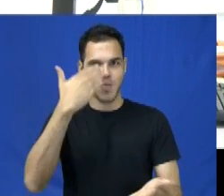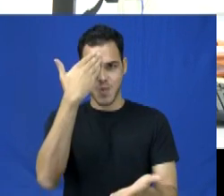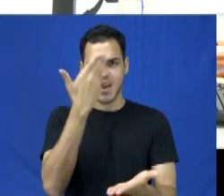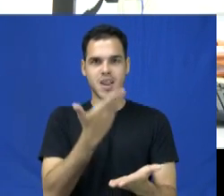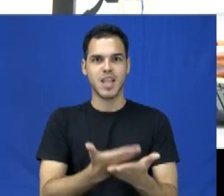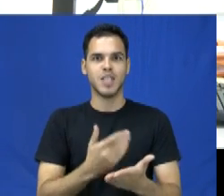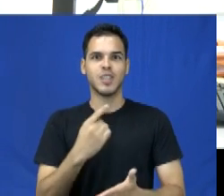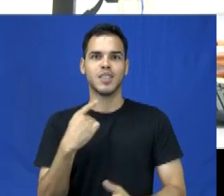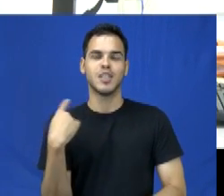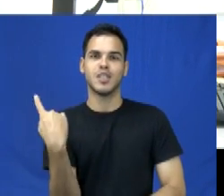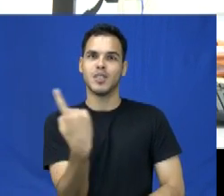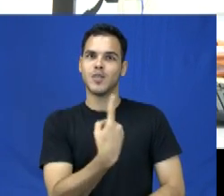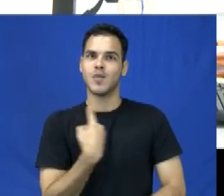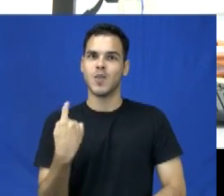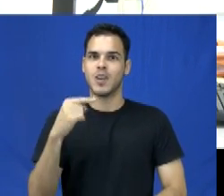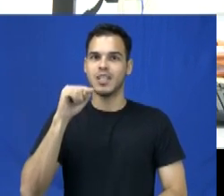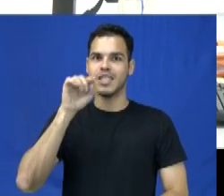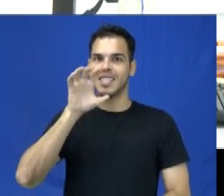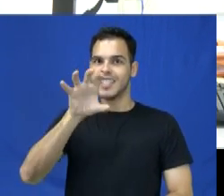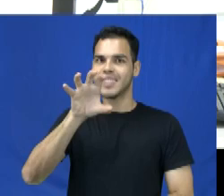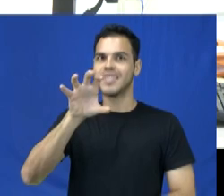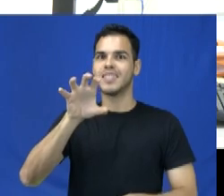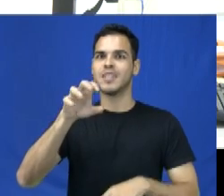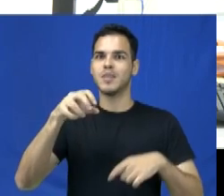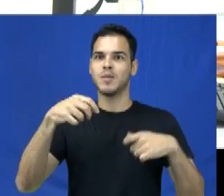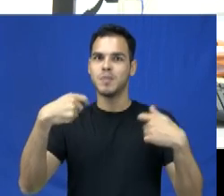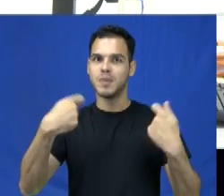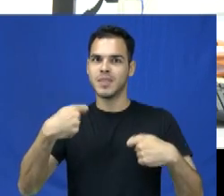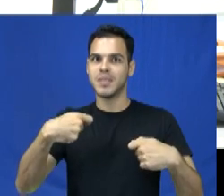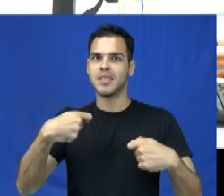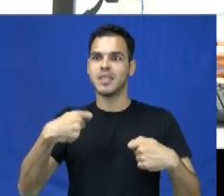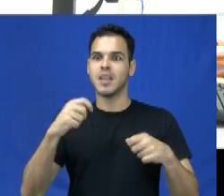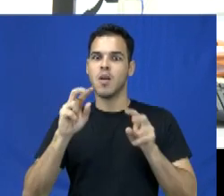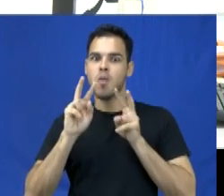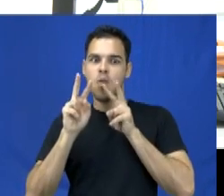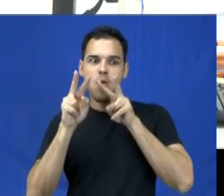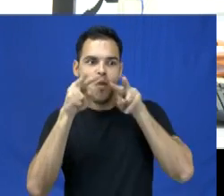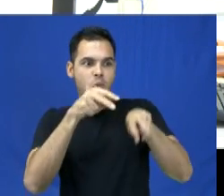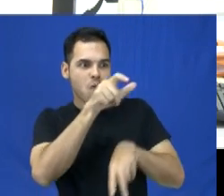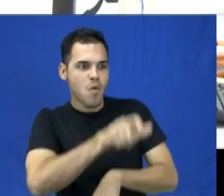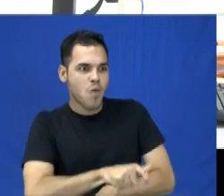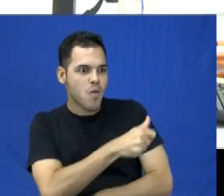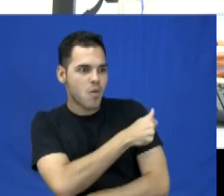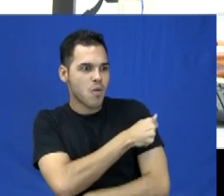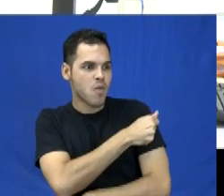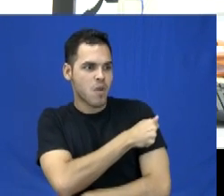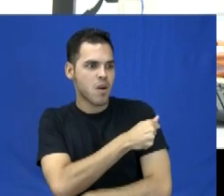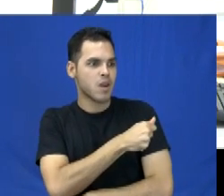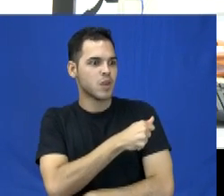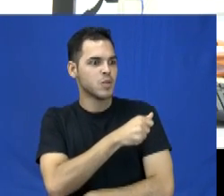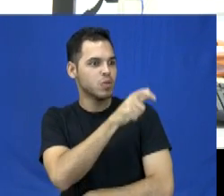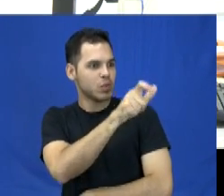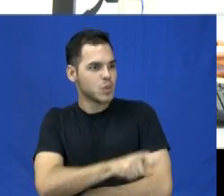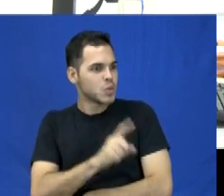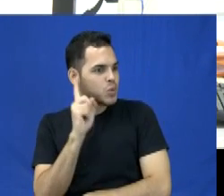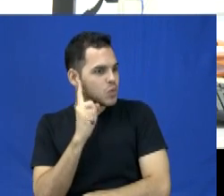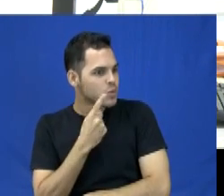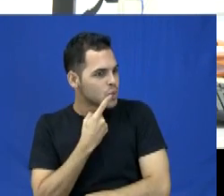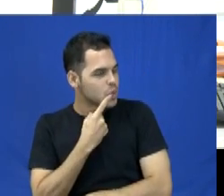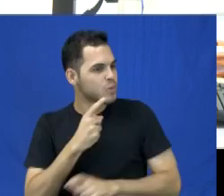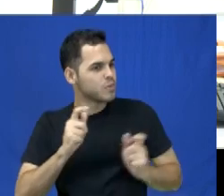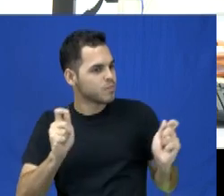para termos mudança no nosso estado é olharmos o aluno, o sujeito surdo, como um